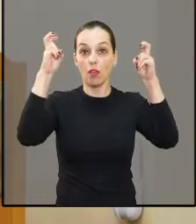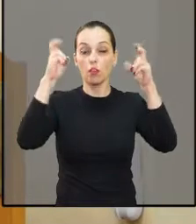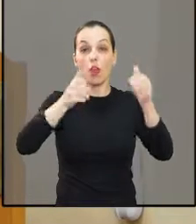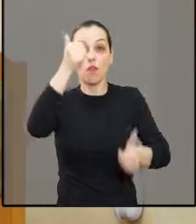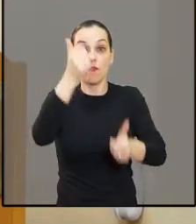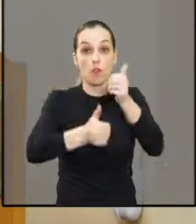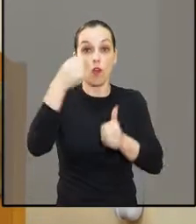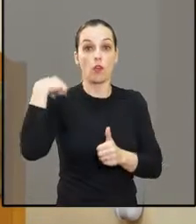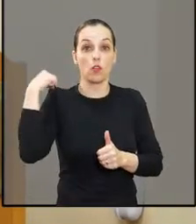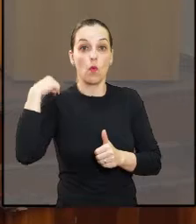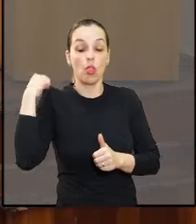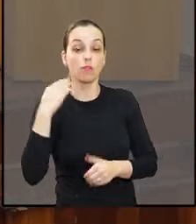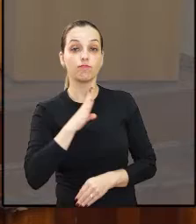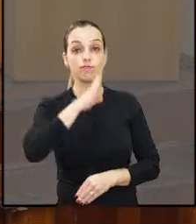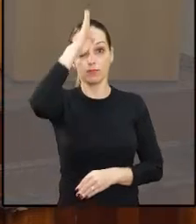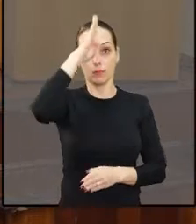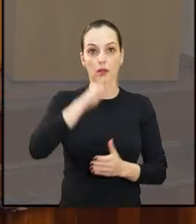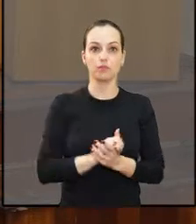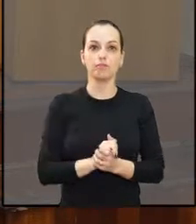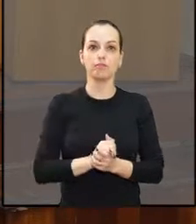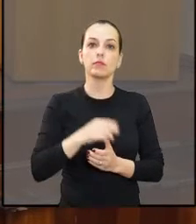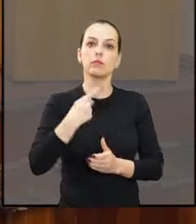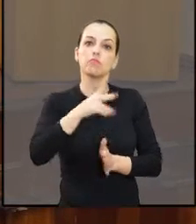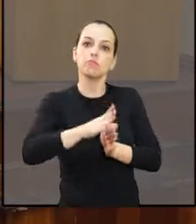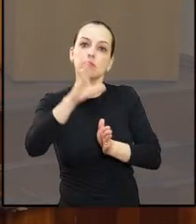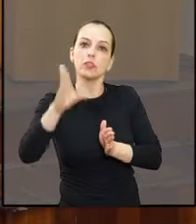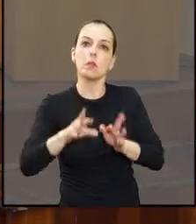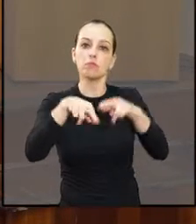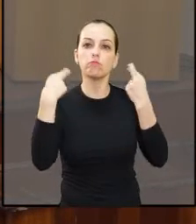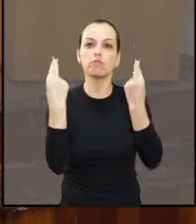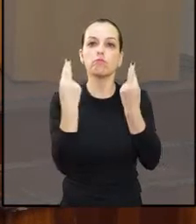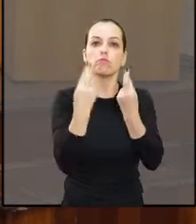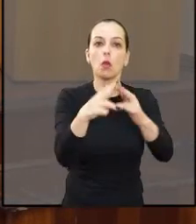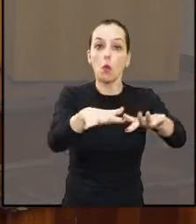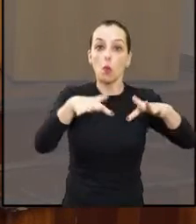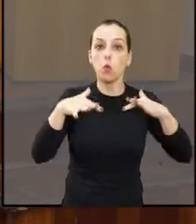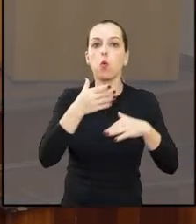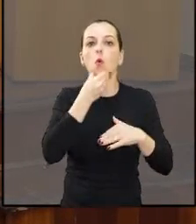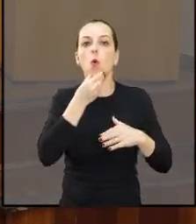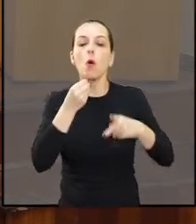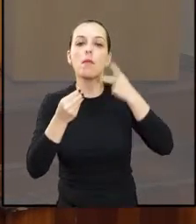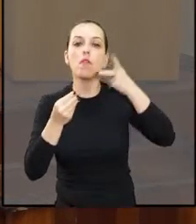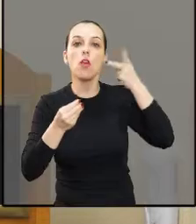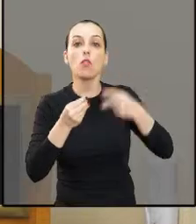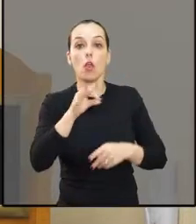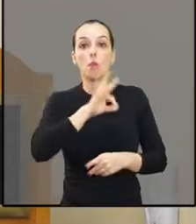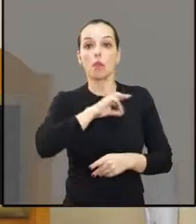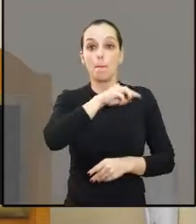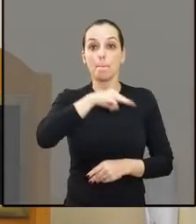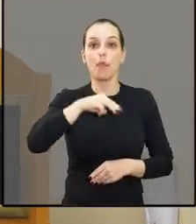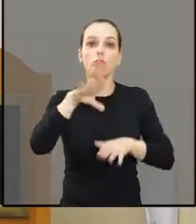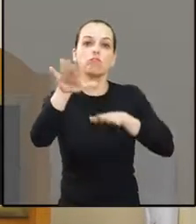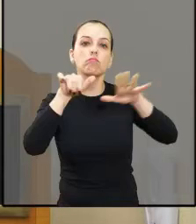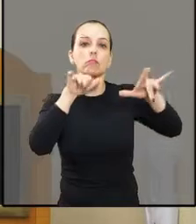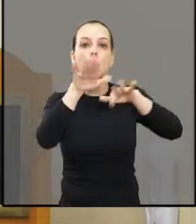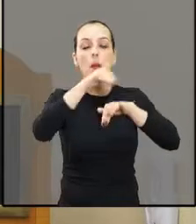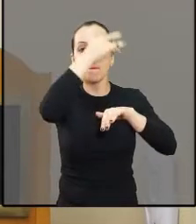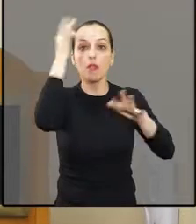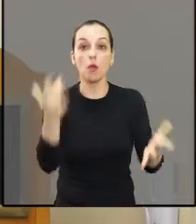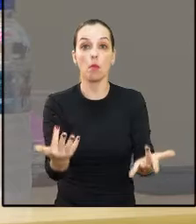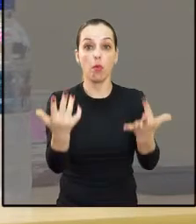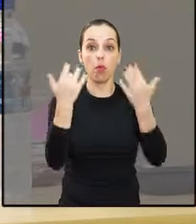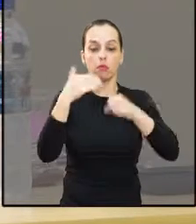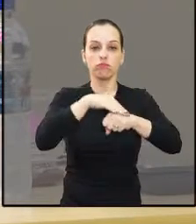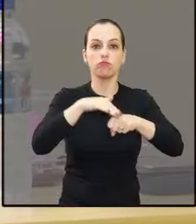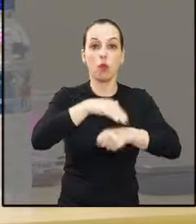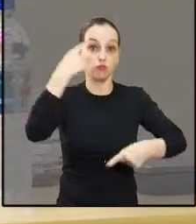Futebol Amador em Pauta. Foi realizada na Câmara Municipal de Araraquara uma audiência pública para discutir a regulamentação da